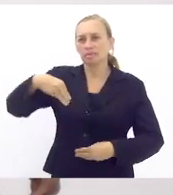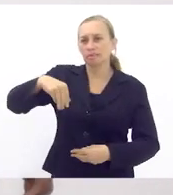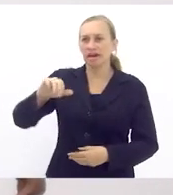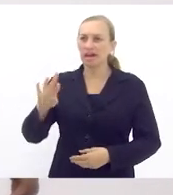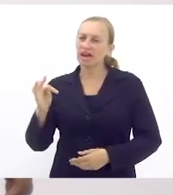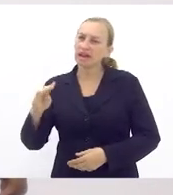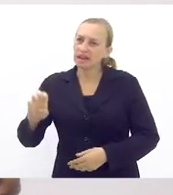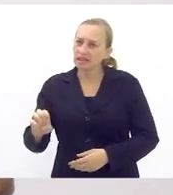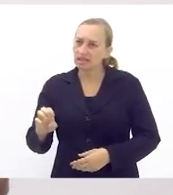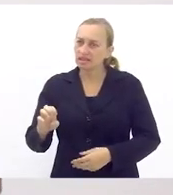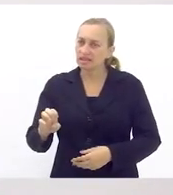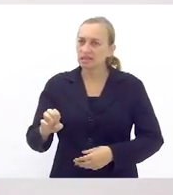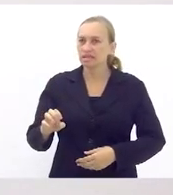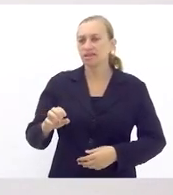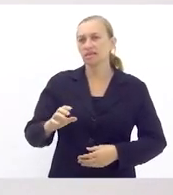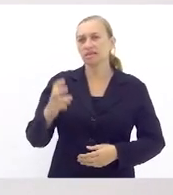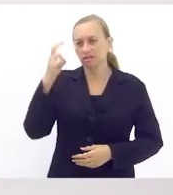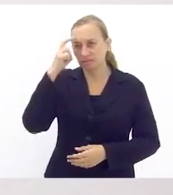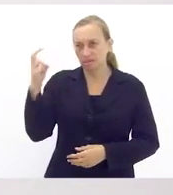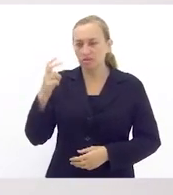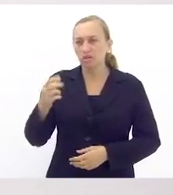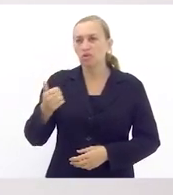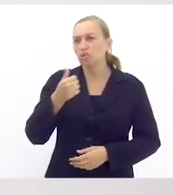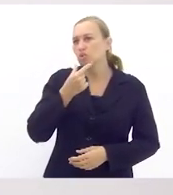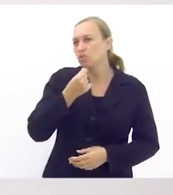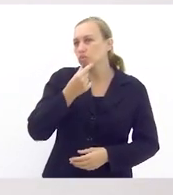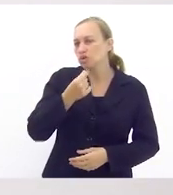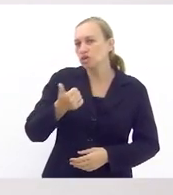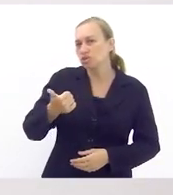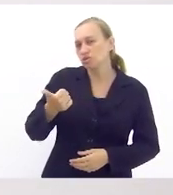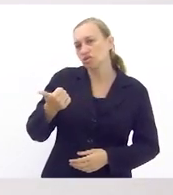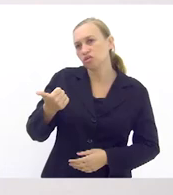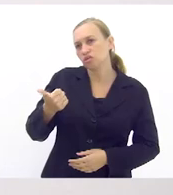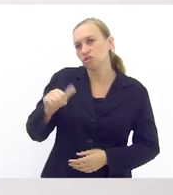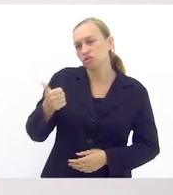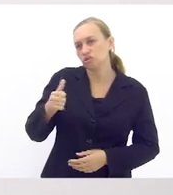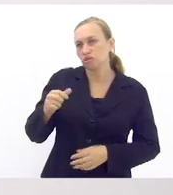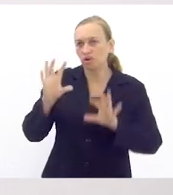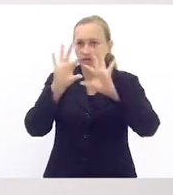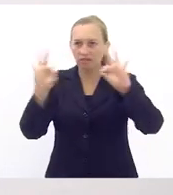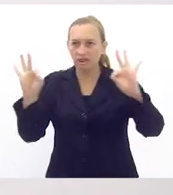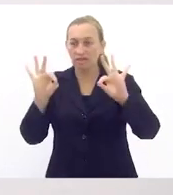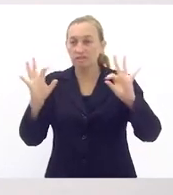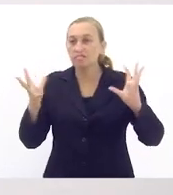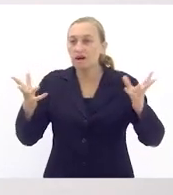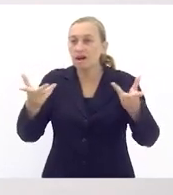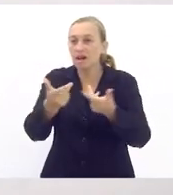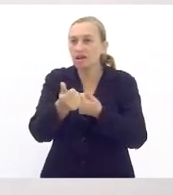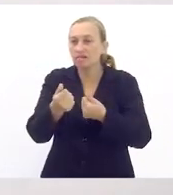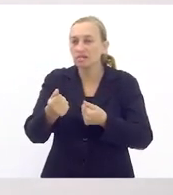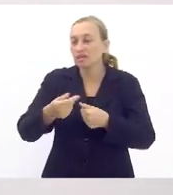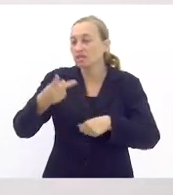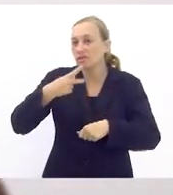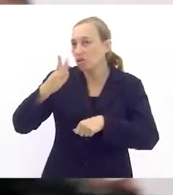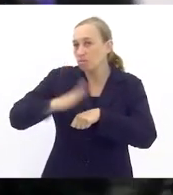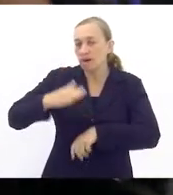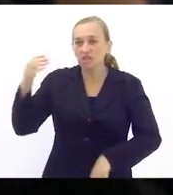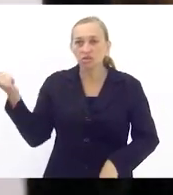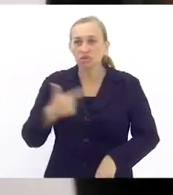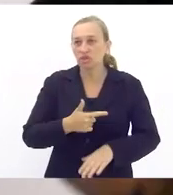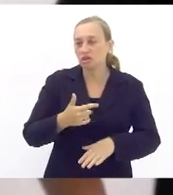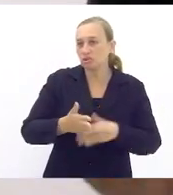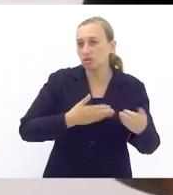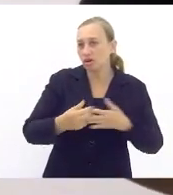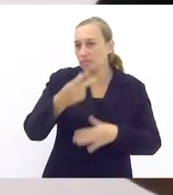Decreto de fomento a cultura e o menino de 11 anos disse uma frase maravilhosa que ele falou mais do que muitas pessoas de 30 anos